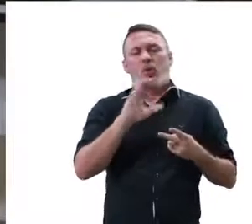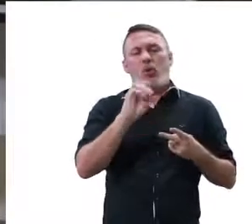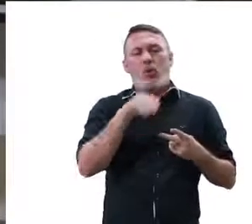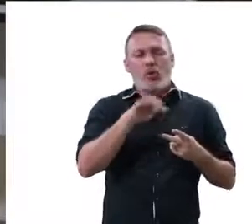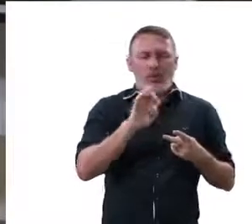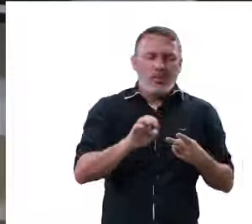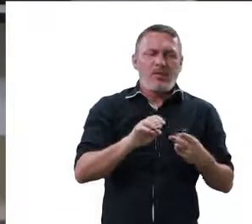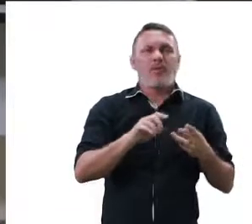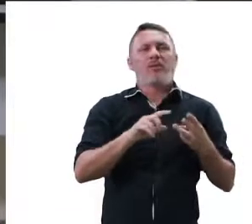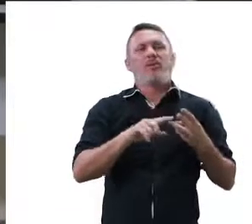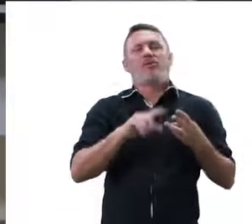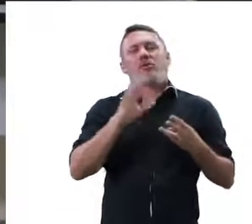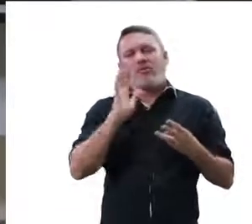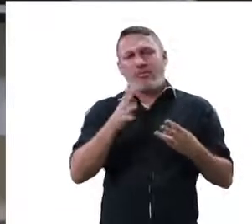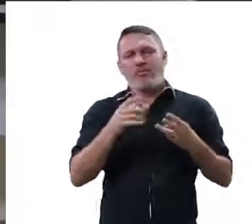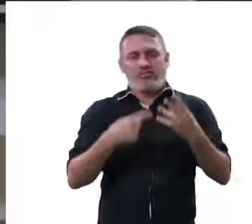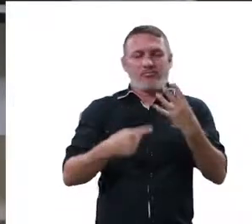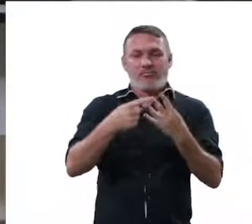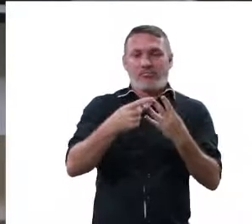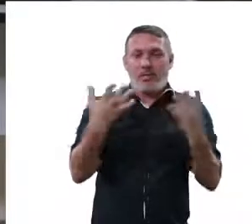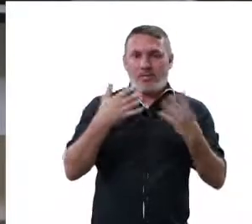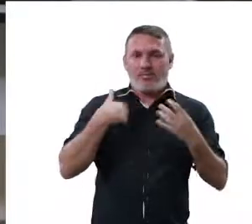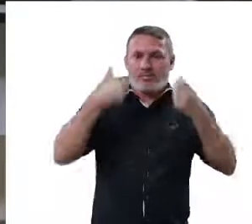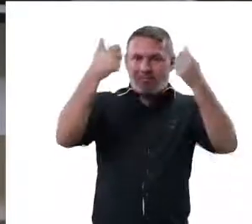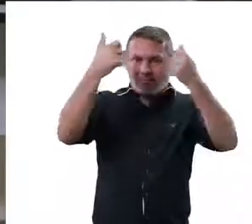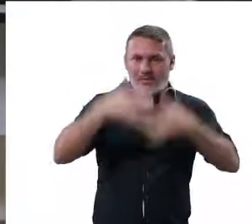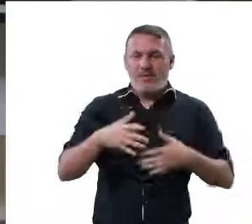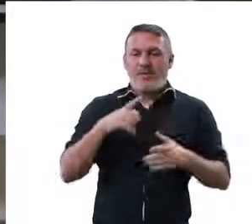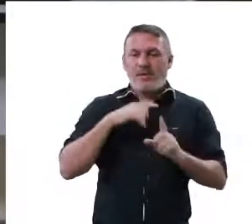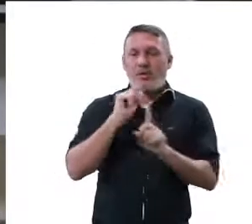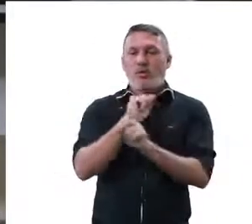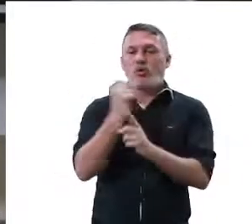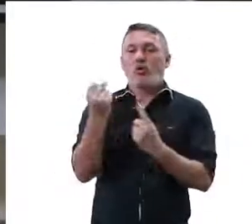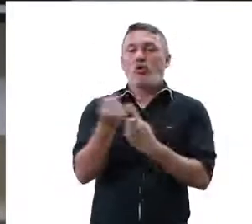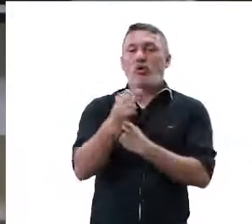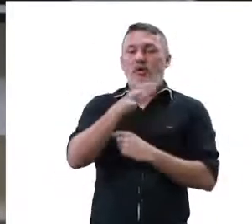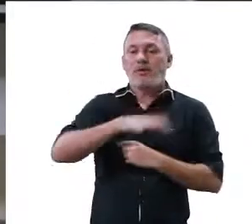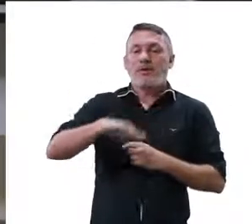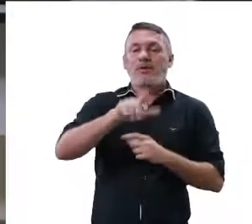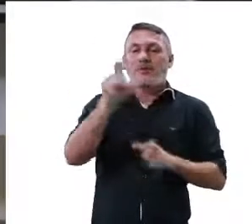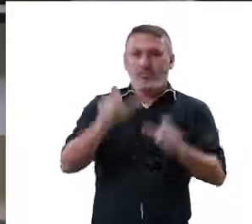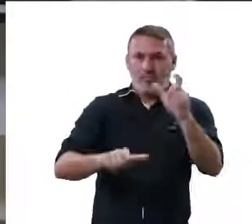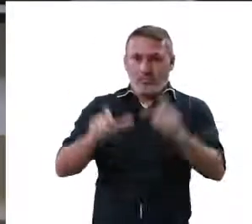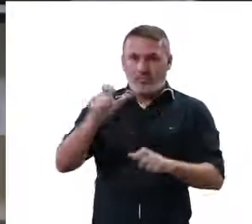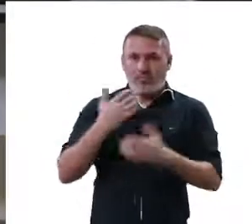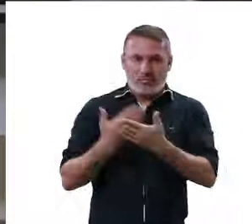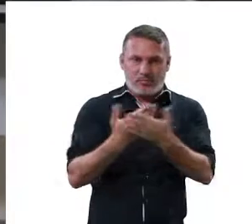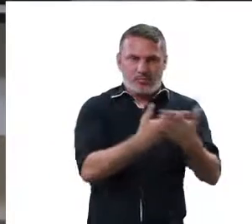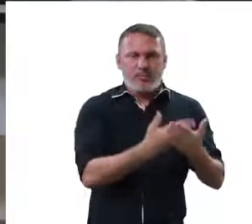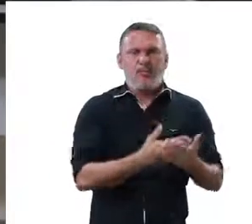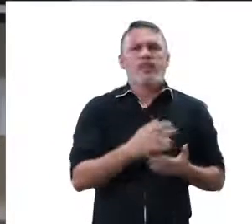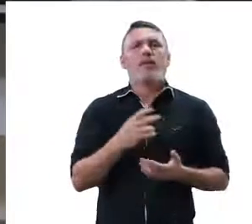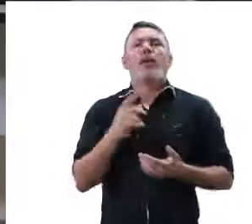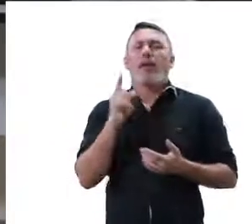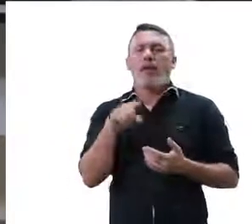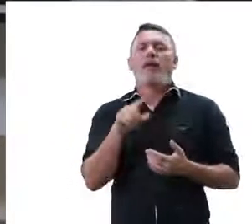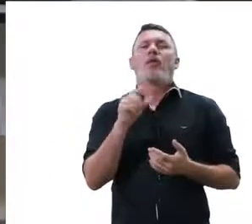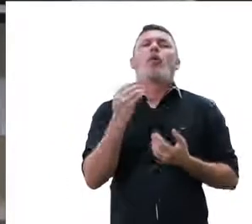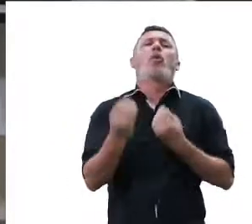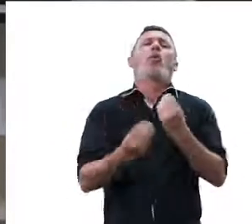do Weber, né? Então, assim, esse quarteto fantástico de sociólogos, são as